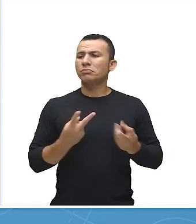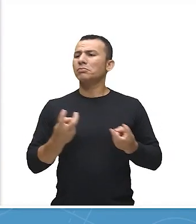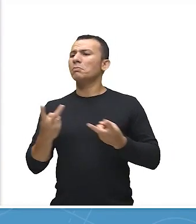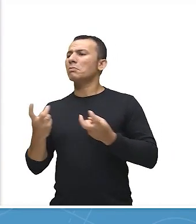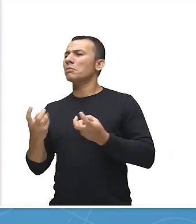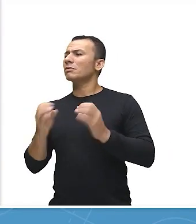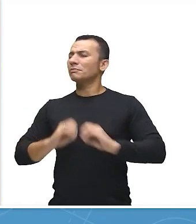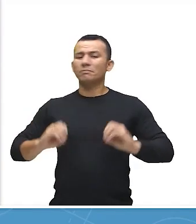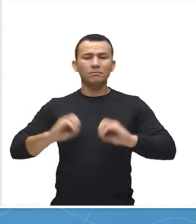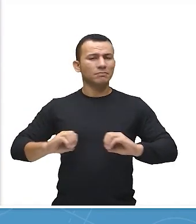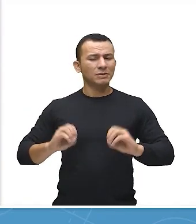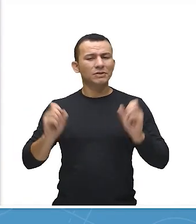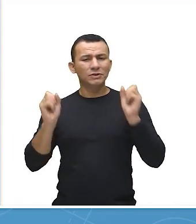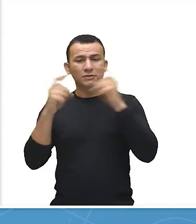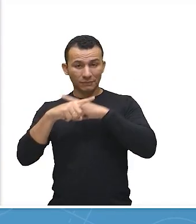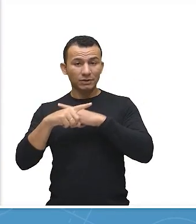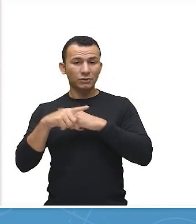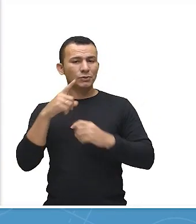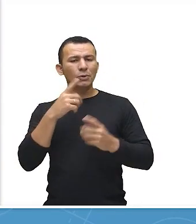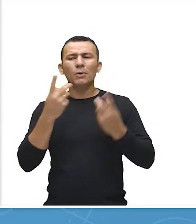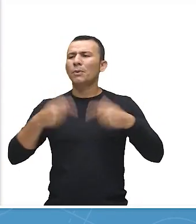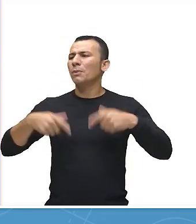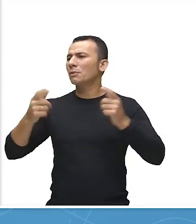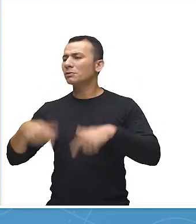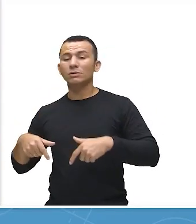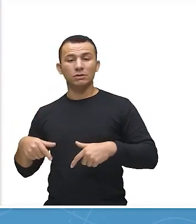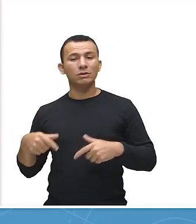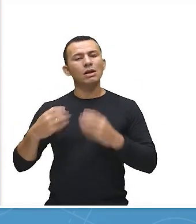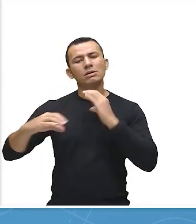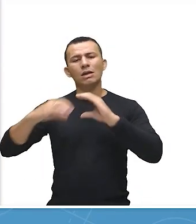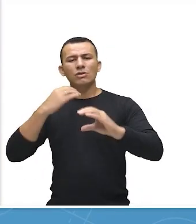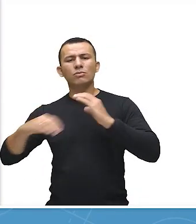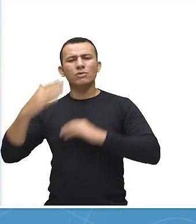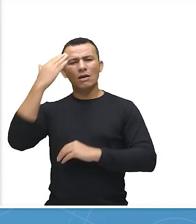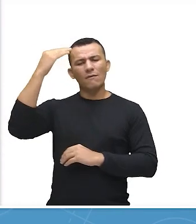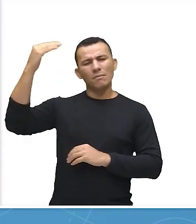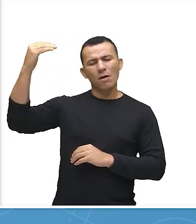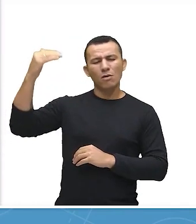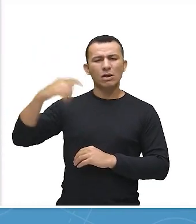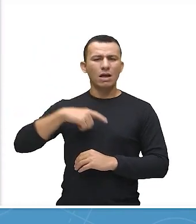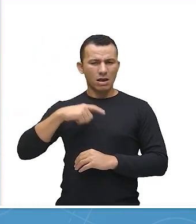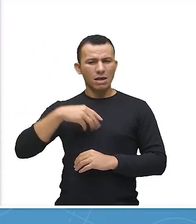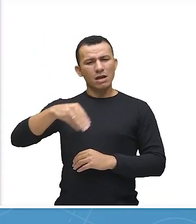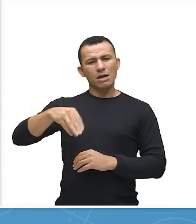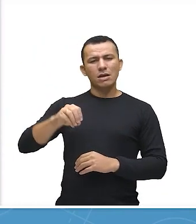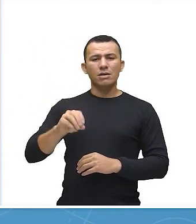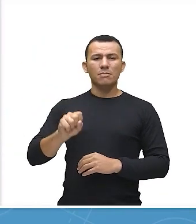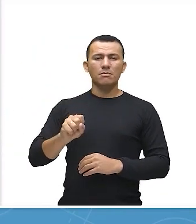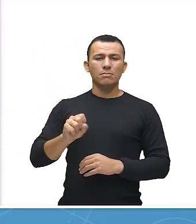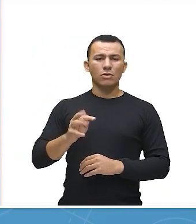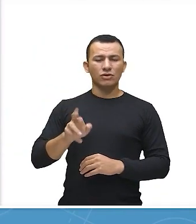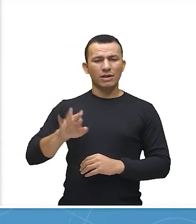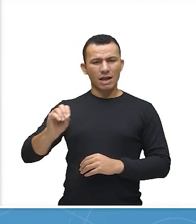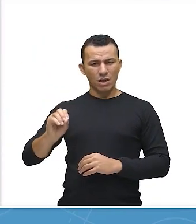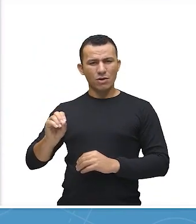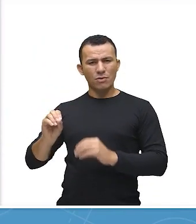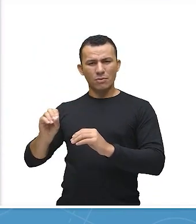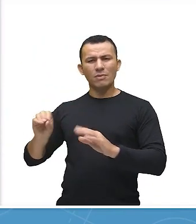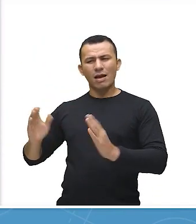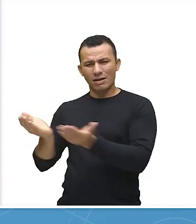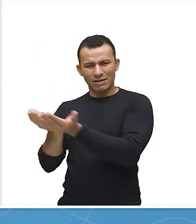do repertório mais usado na música da Idade Média. Então, São Gregório Magno, por isso que daí leva o seu nome